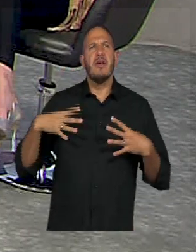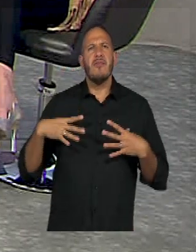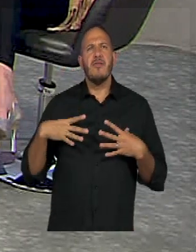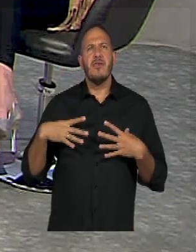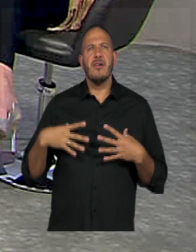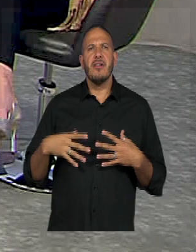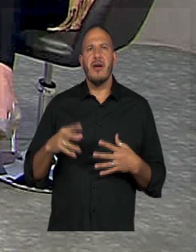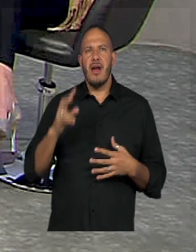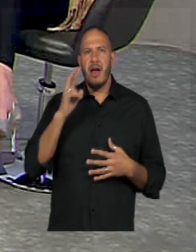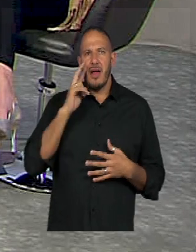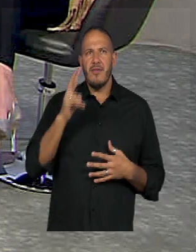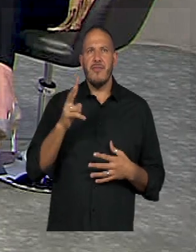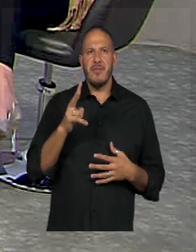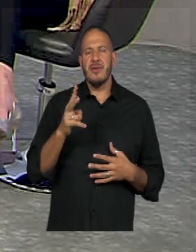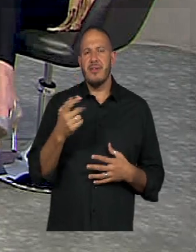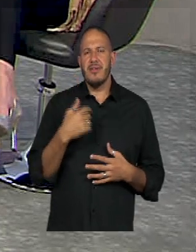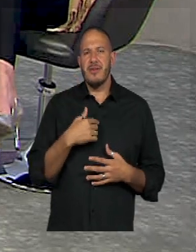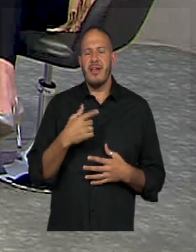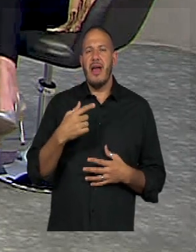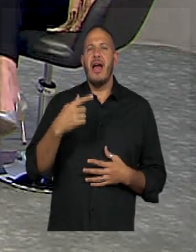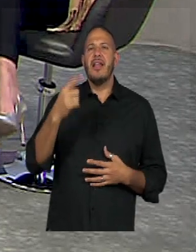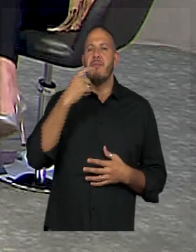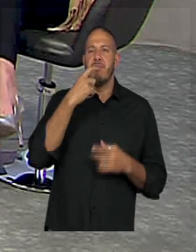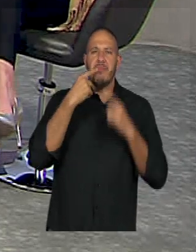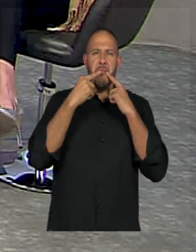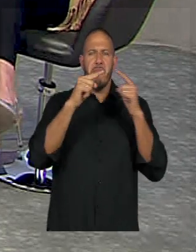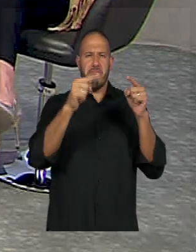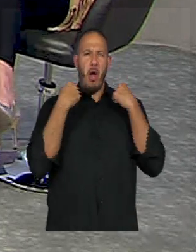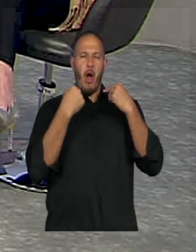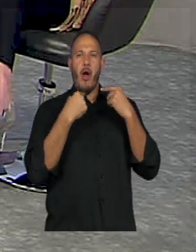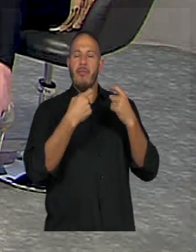eu escutei, eu não posso dizer aqui. Bom, vamos lá.